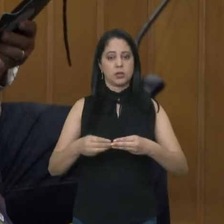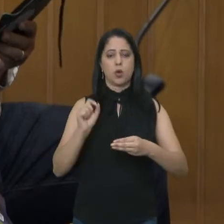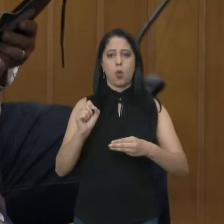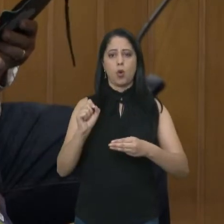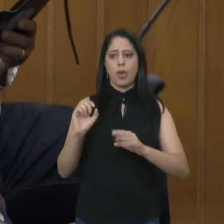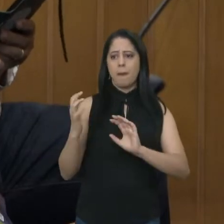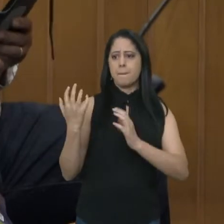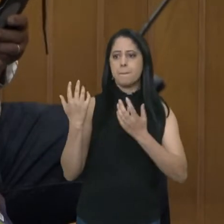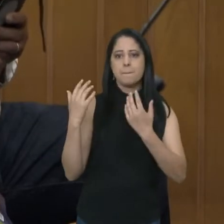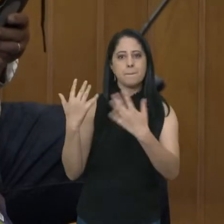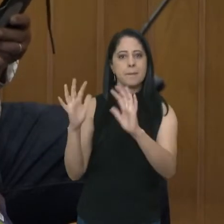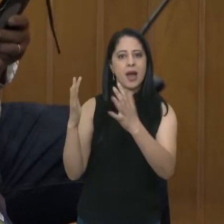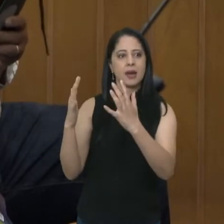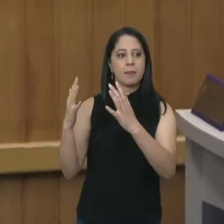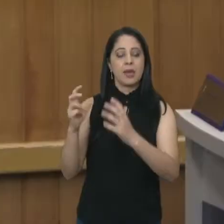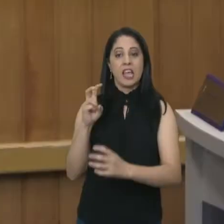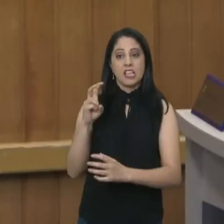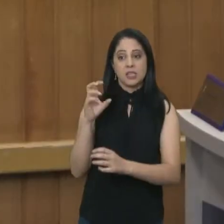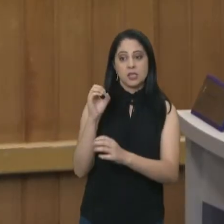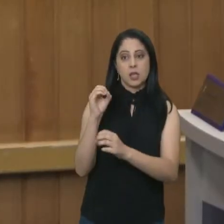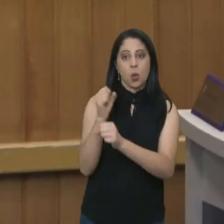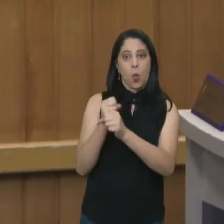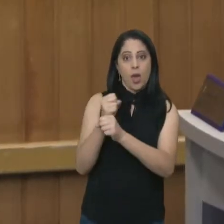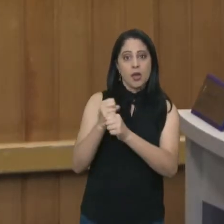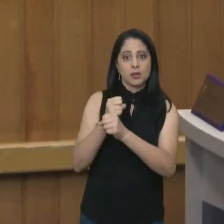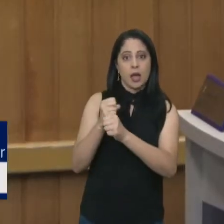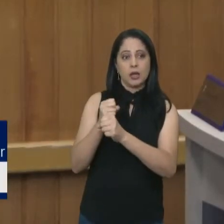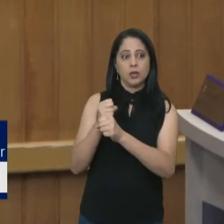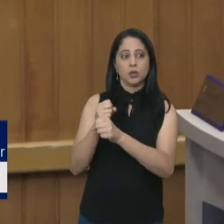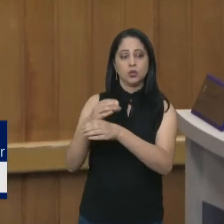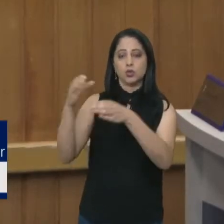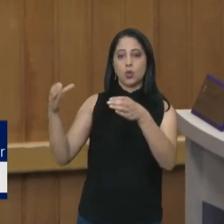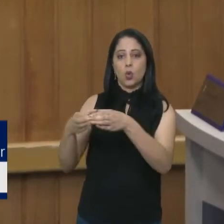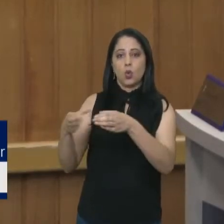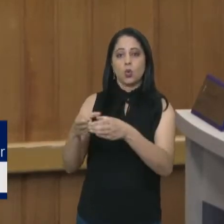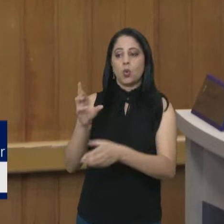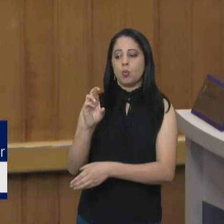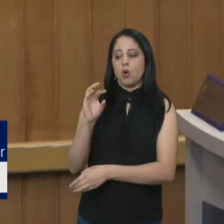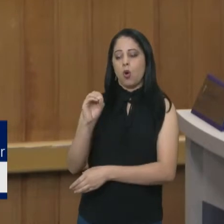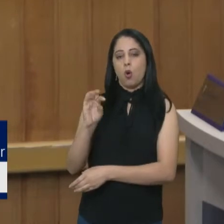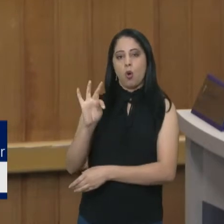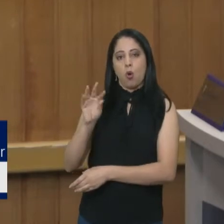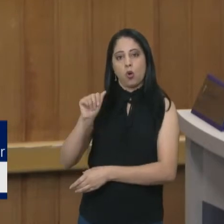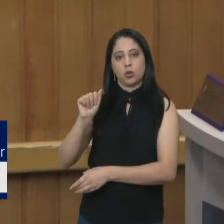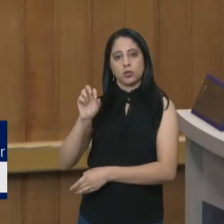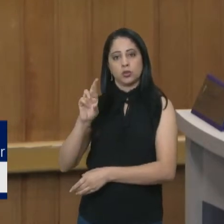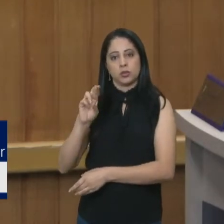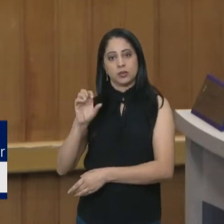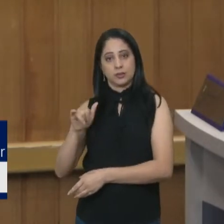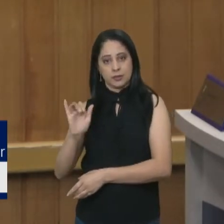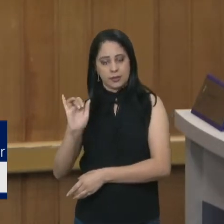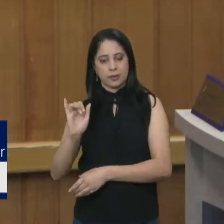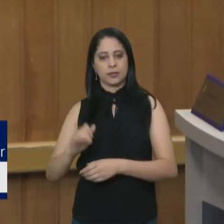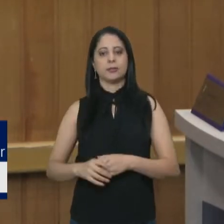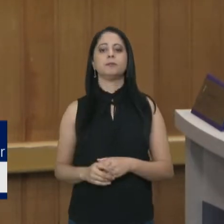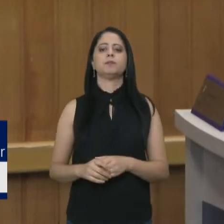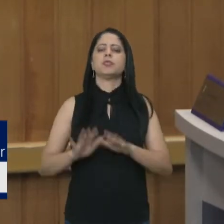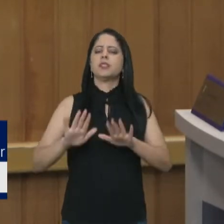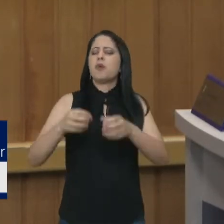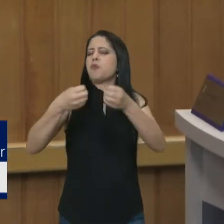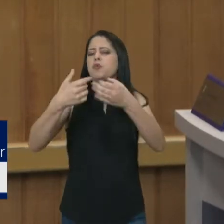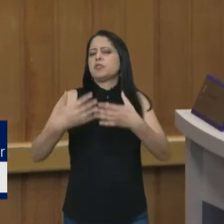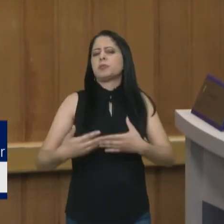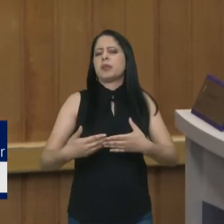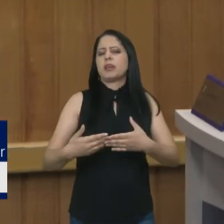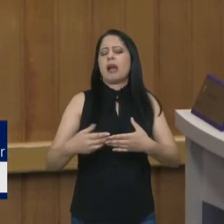50 anos do Rotary Clube Sul aqui em São José dos Campos. E aqui rapidamente, Robertinho, para falar um pouco dessa moção, um pouco